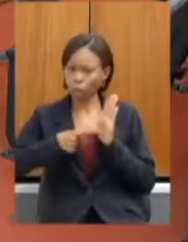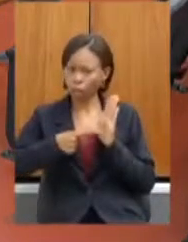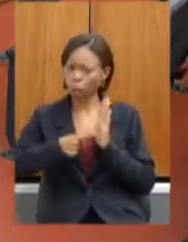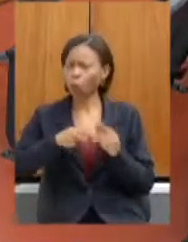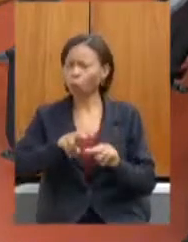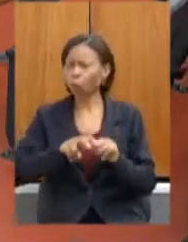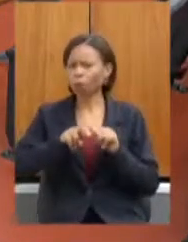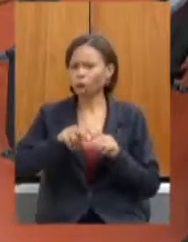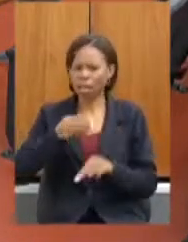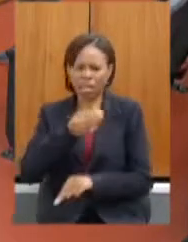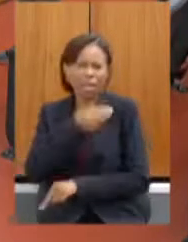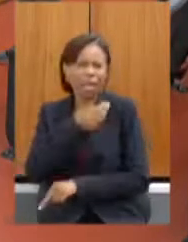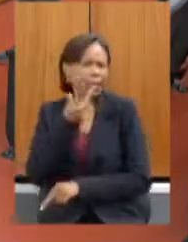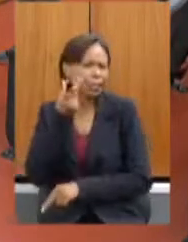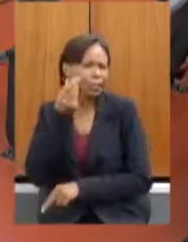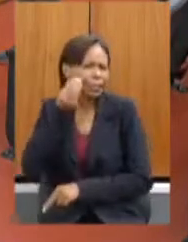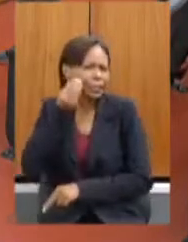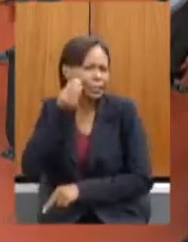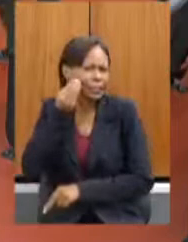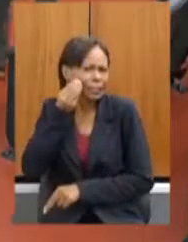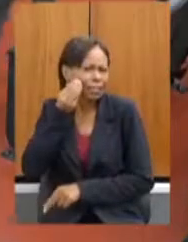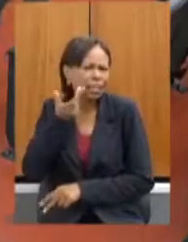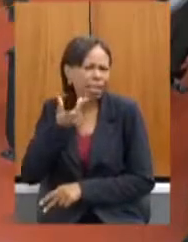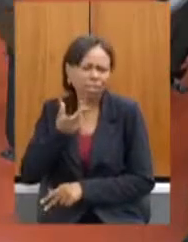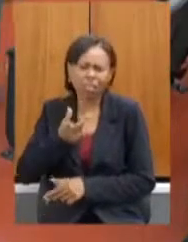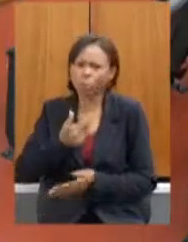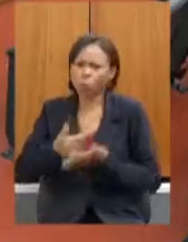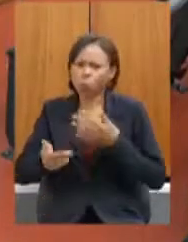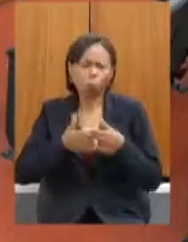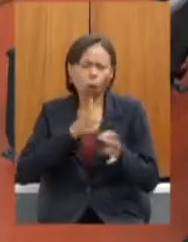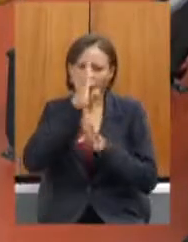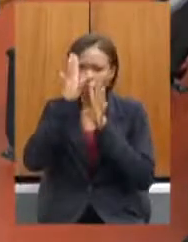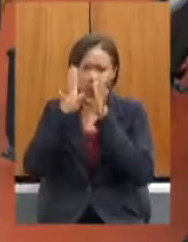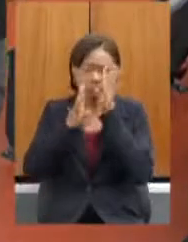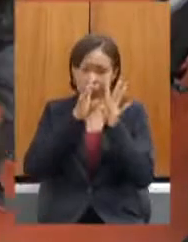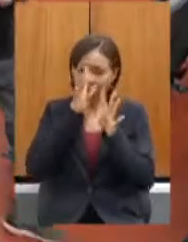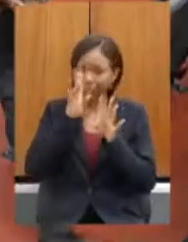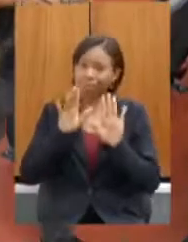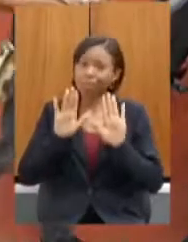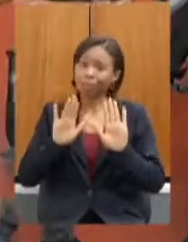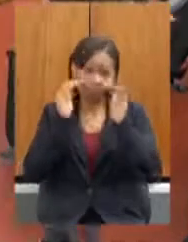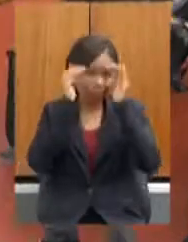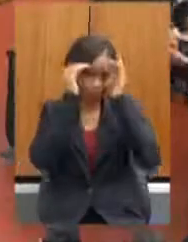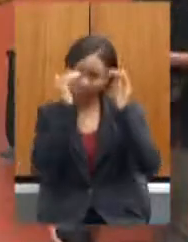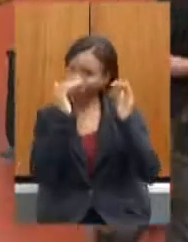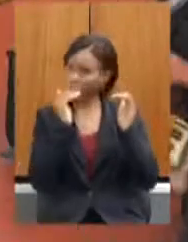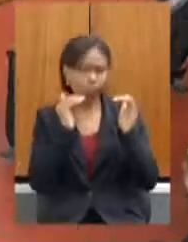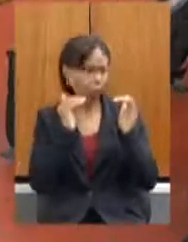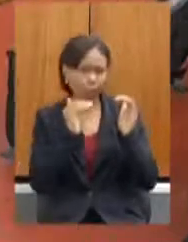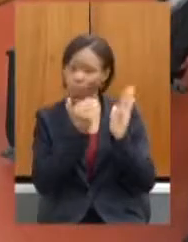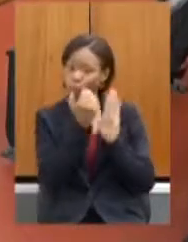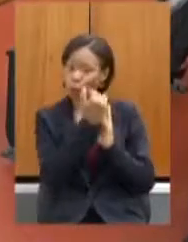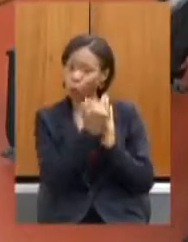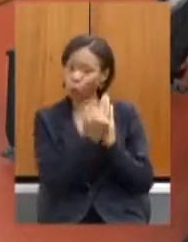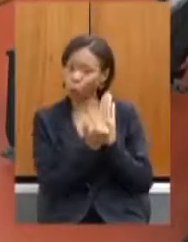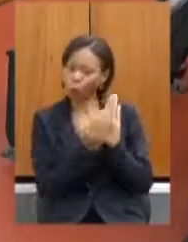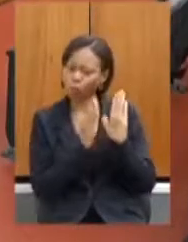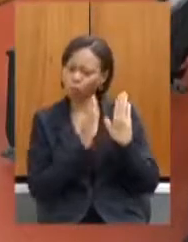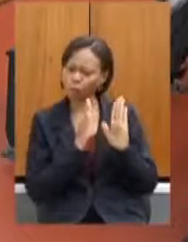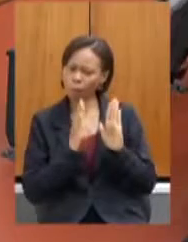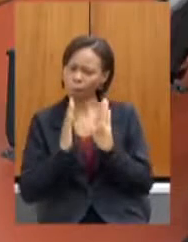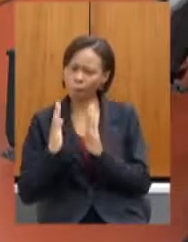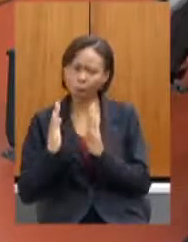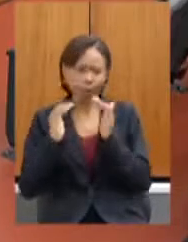desordenada é em contraposição ao que deveria ter sido feito que é um cronograma periódico organizado de